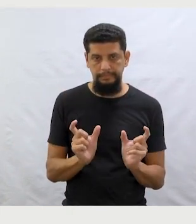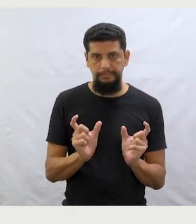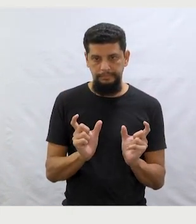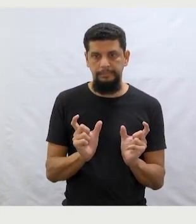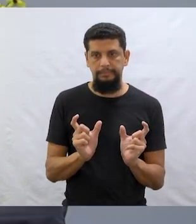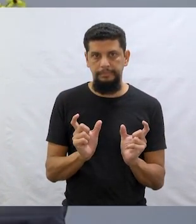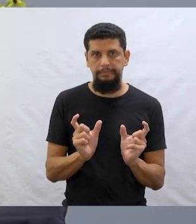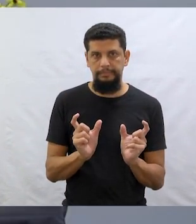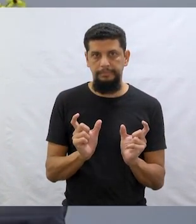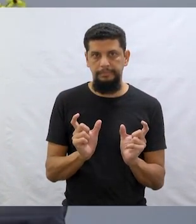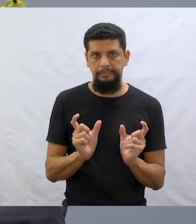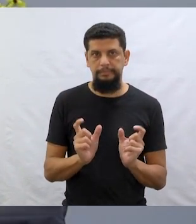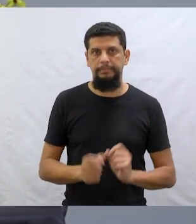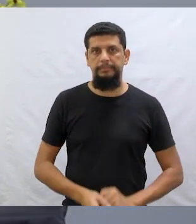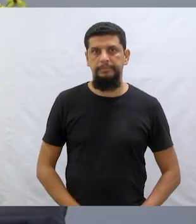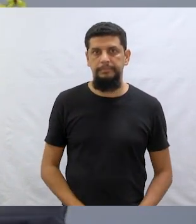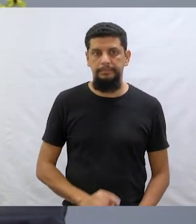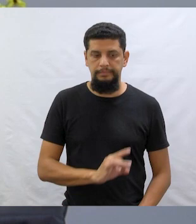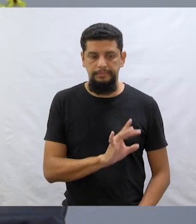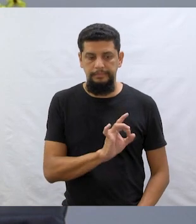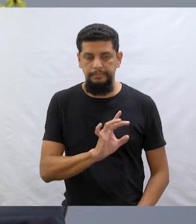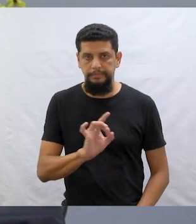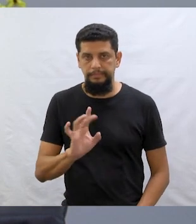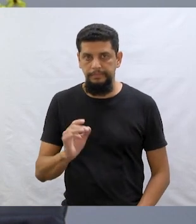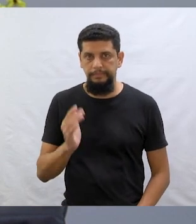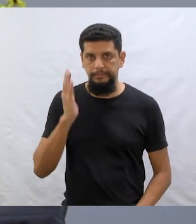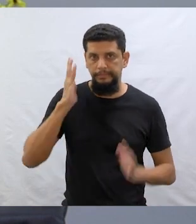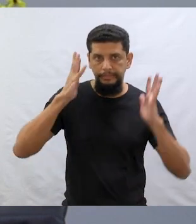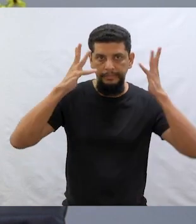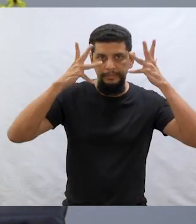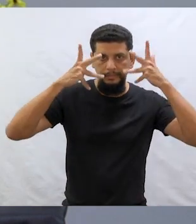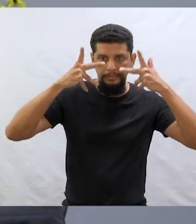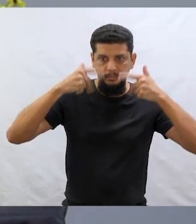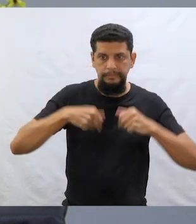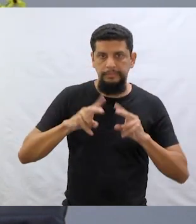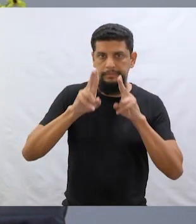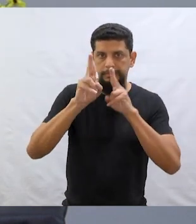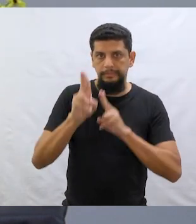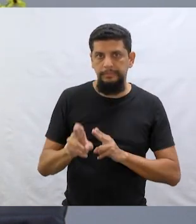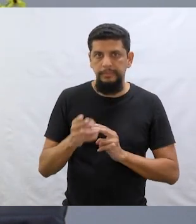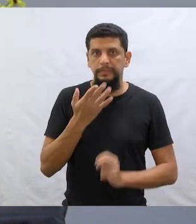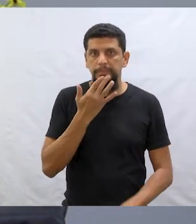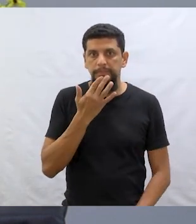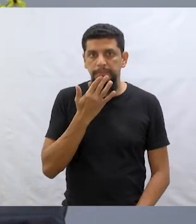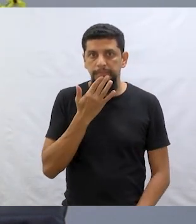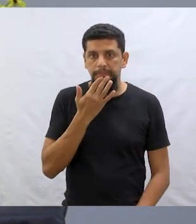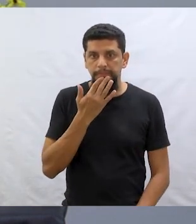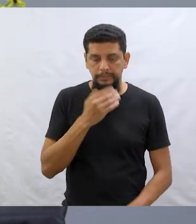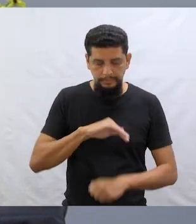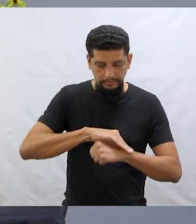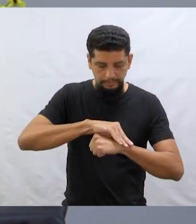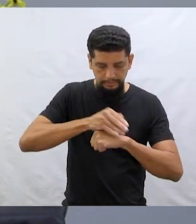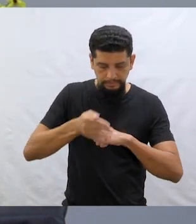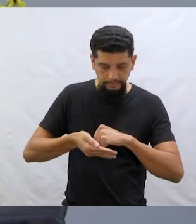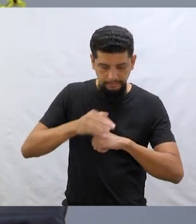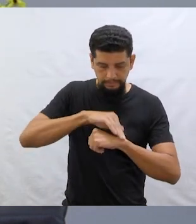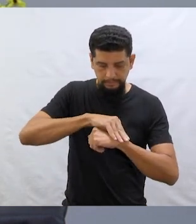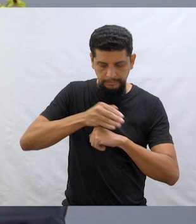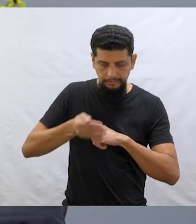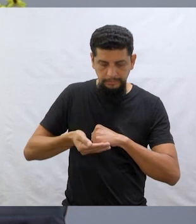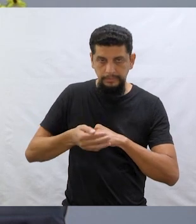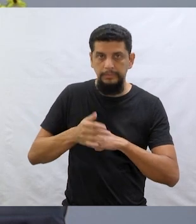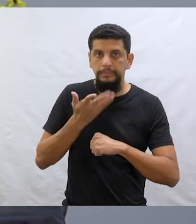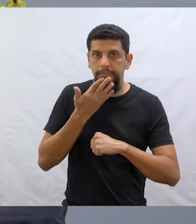vamos colocar do lado da tartaruga a cor marrom, que é a mesma cor do casco da